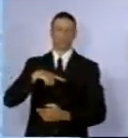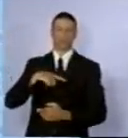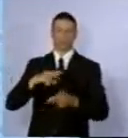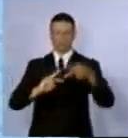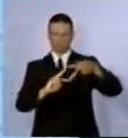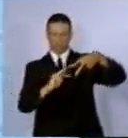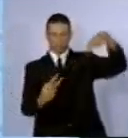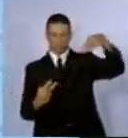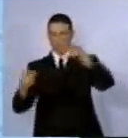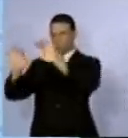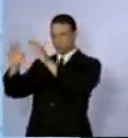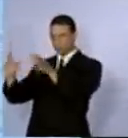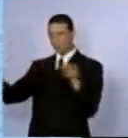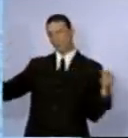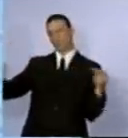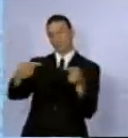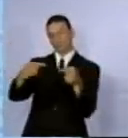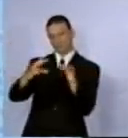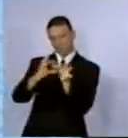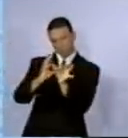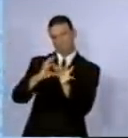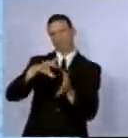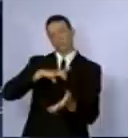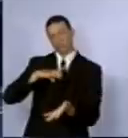DNA. Essa questão é bom.